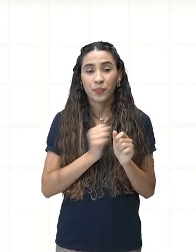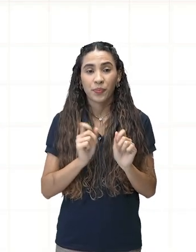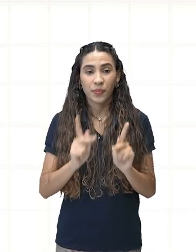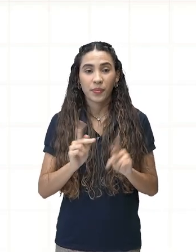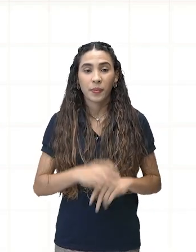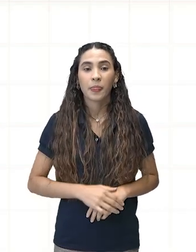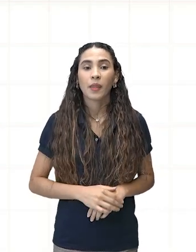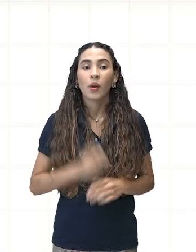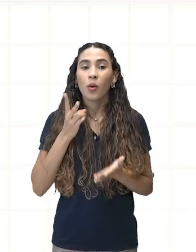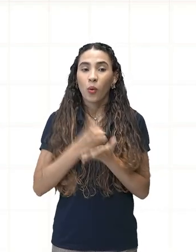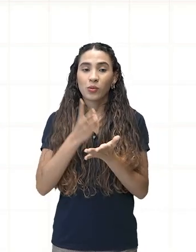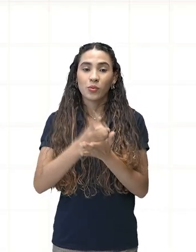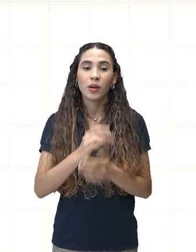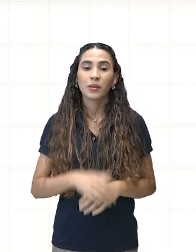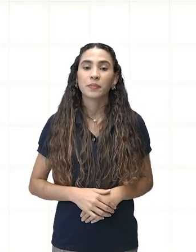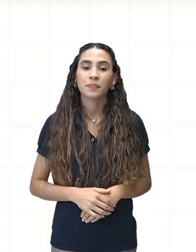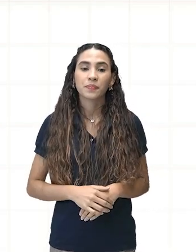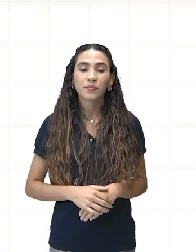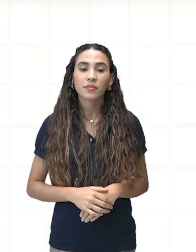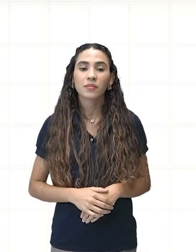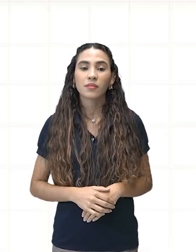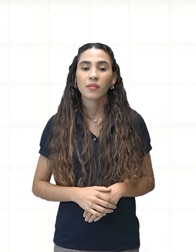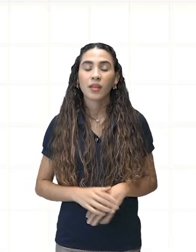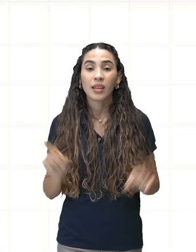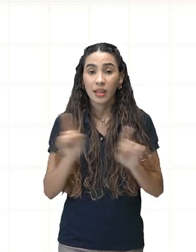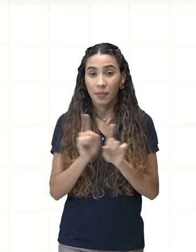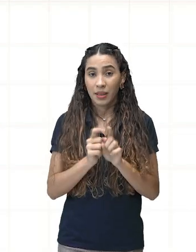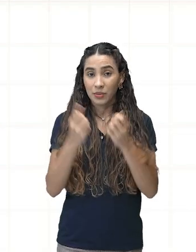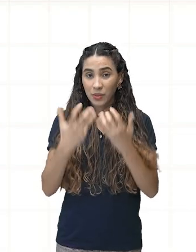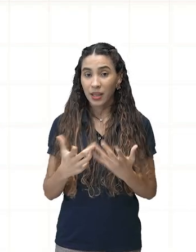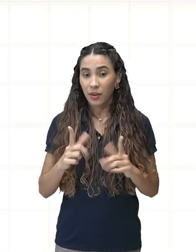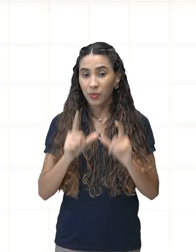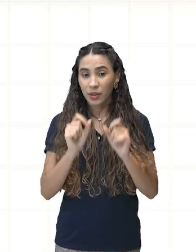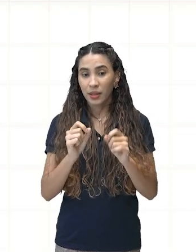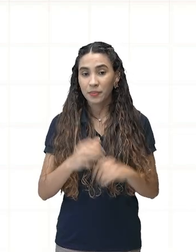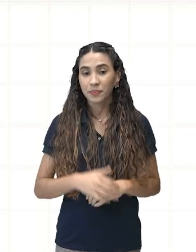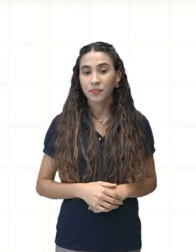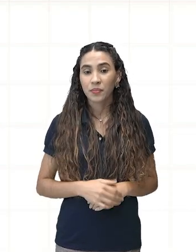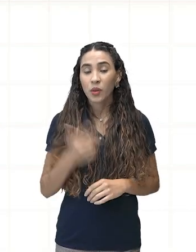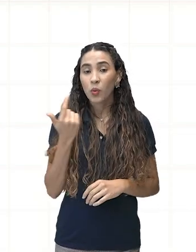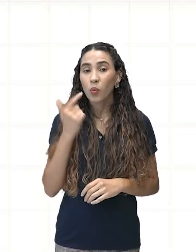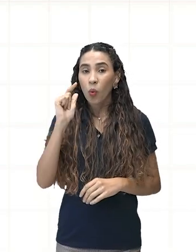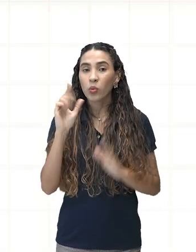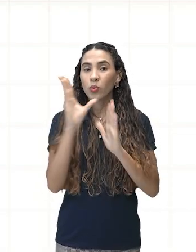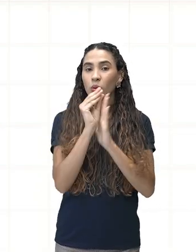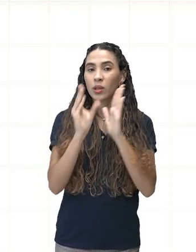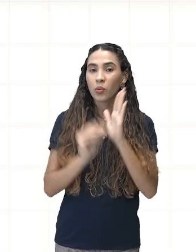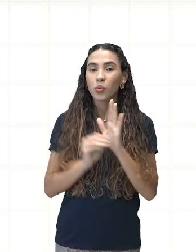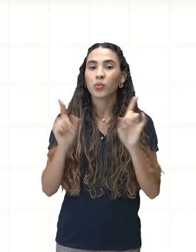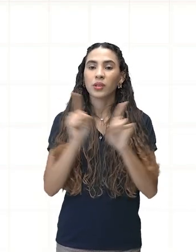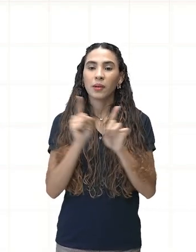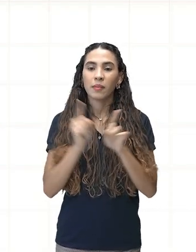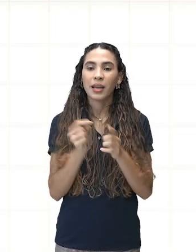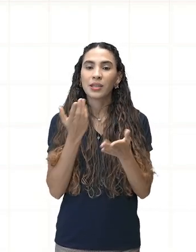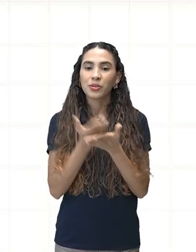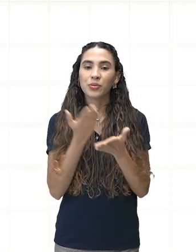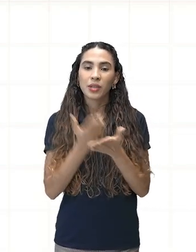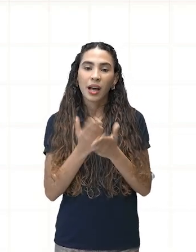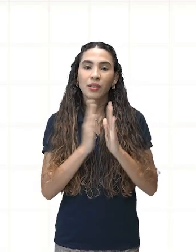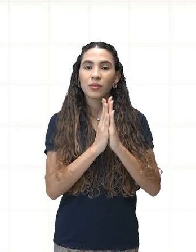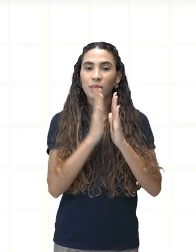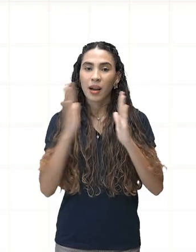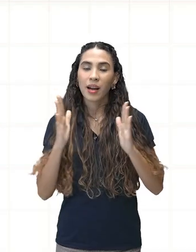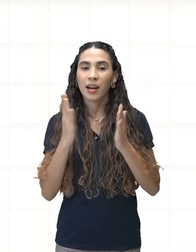Bem, prosseguindo, eu gostaria também de destacar para vocês, a partir desse momento, um outro conteúdo que foi abordado durante a